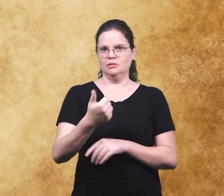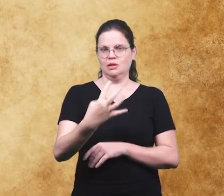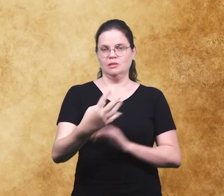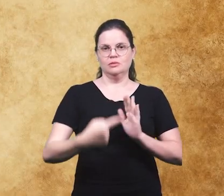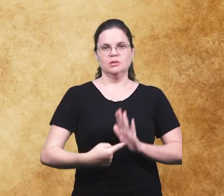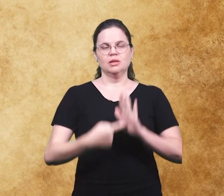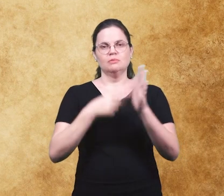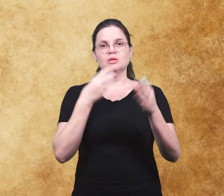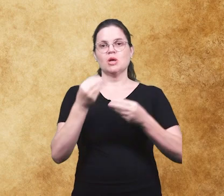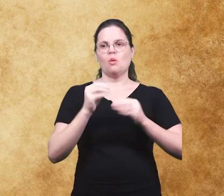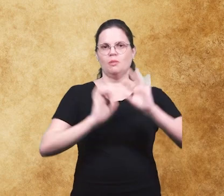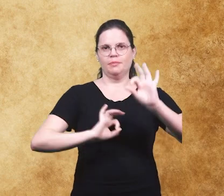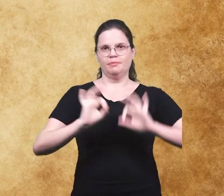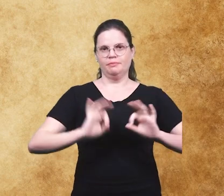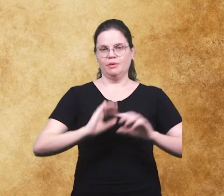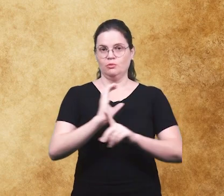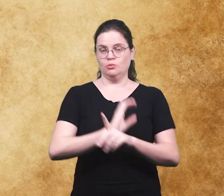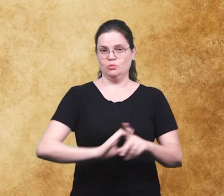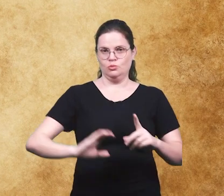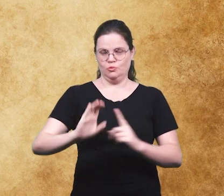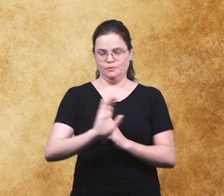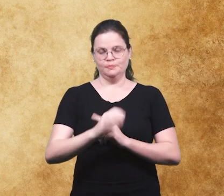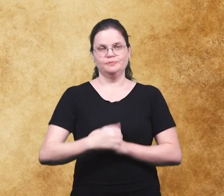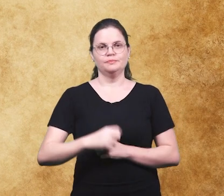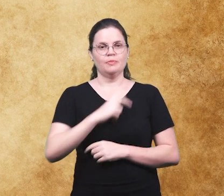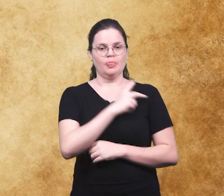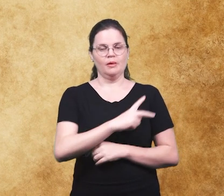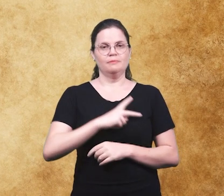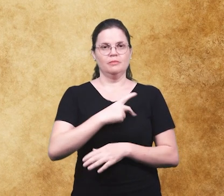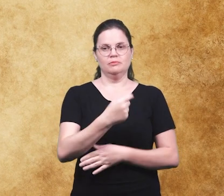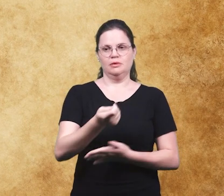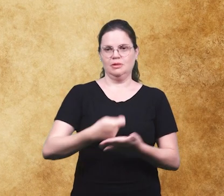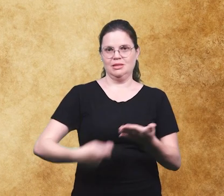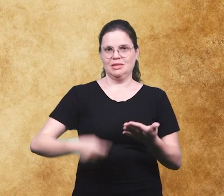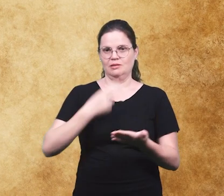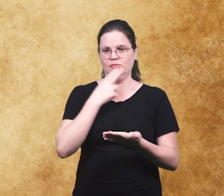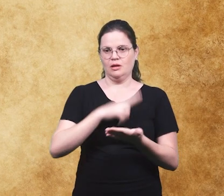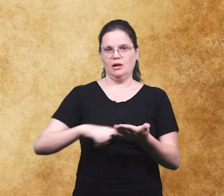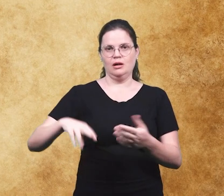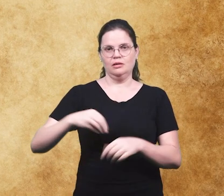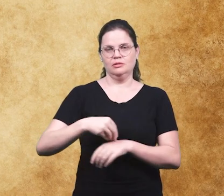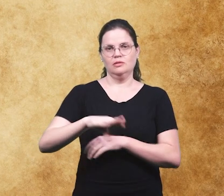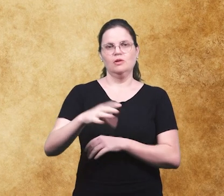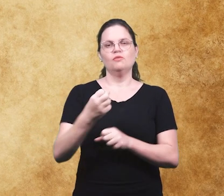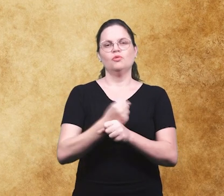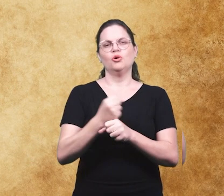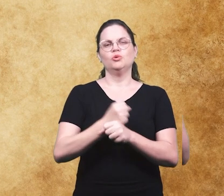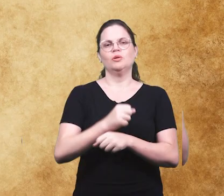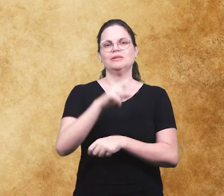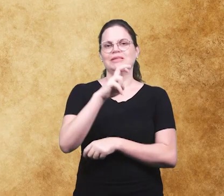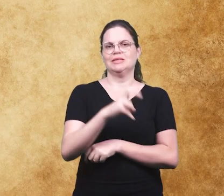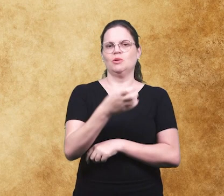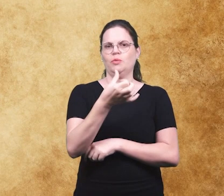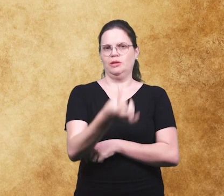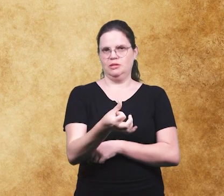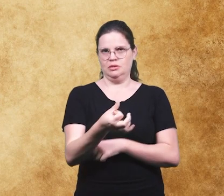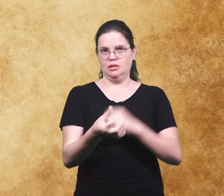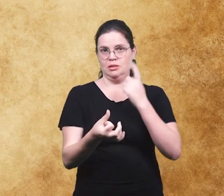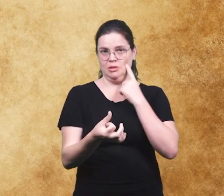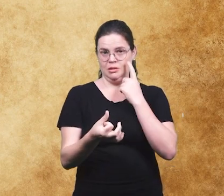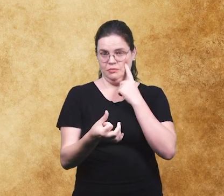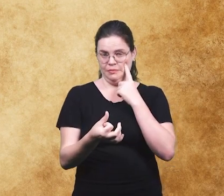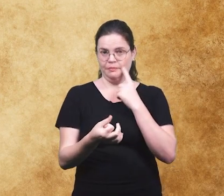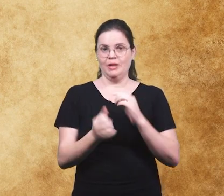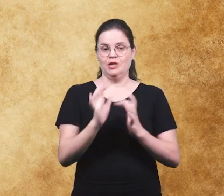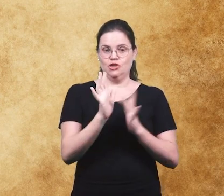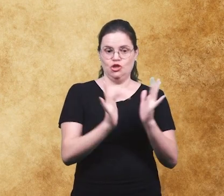culto, Paulo, quando escreveu essa carta aos Coríntios, foi em 56 depois de Cristo. Olha só, 56 depois